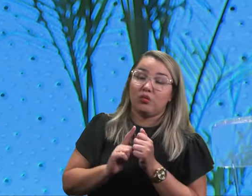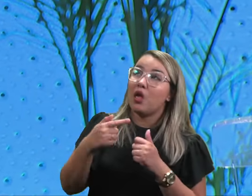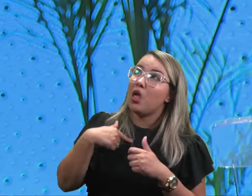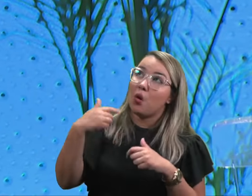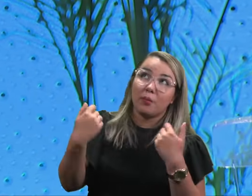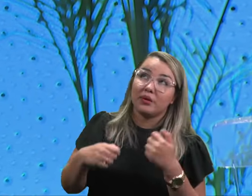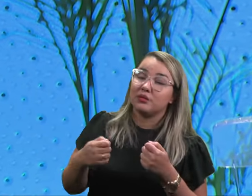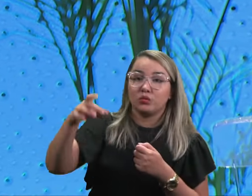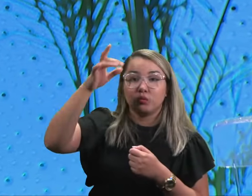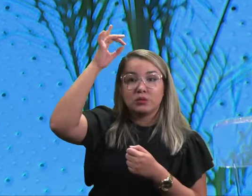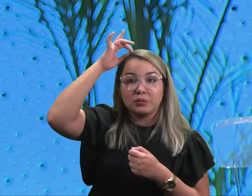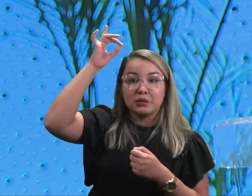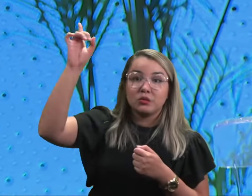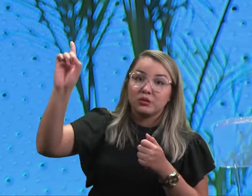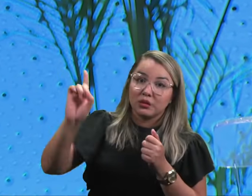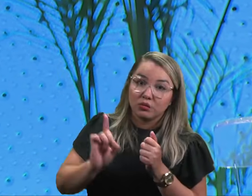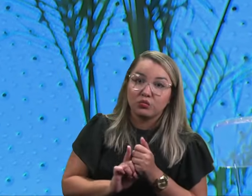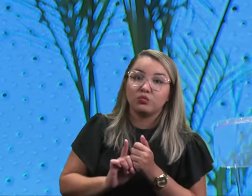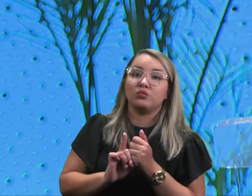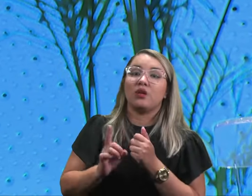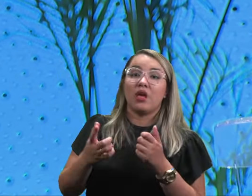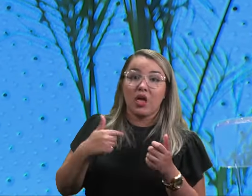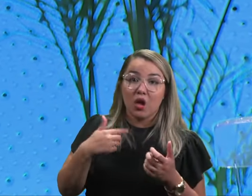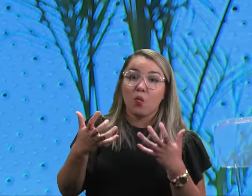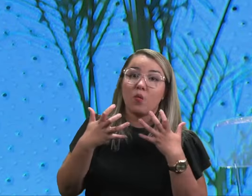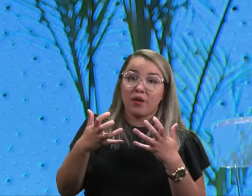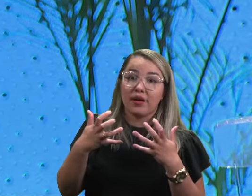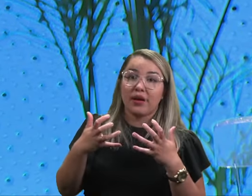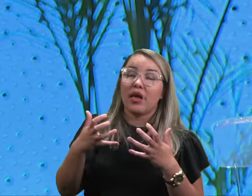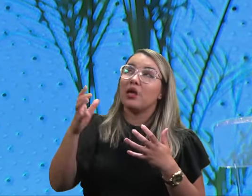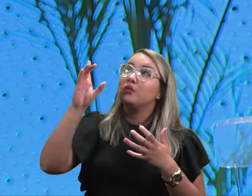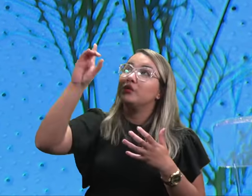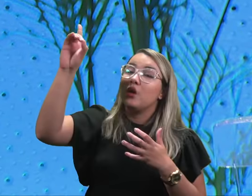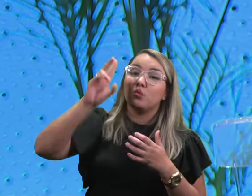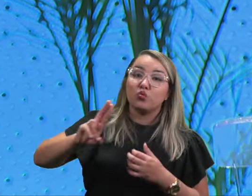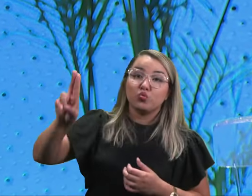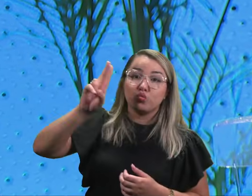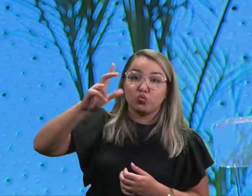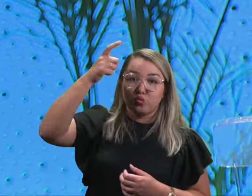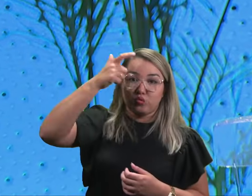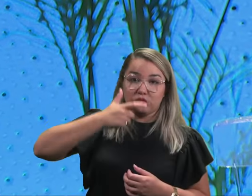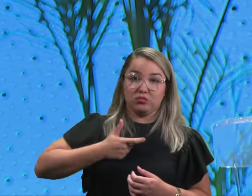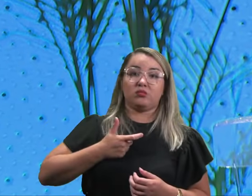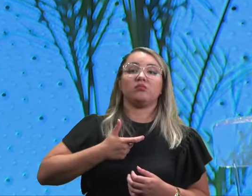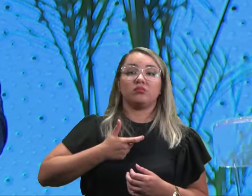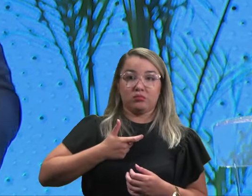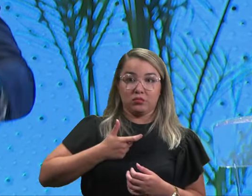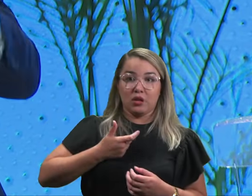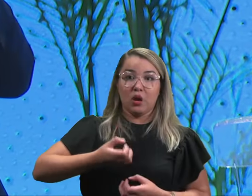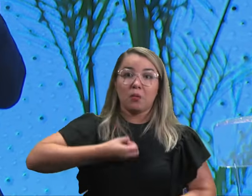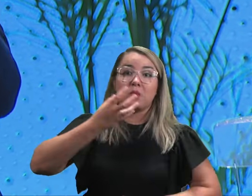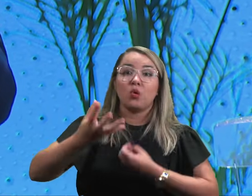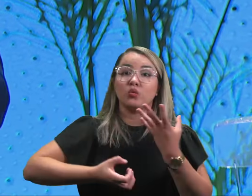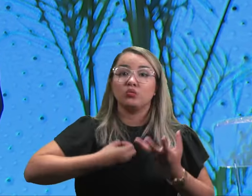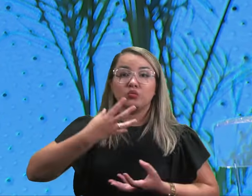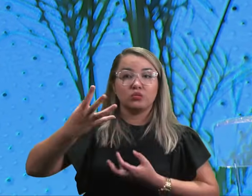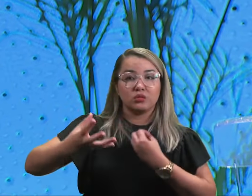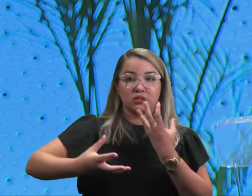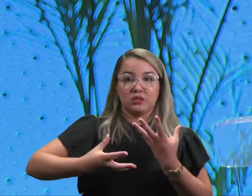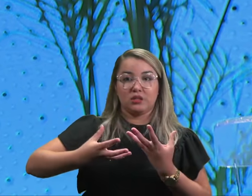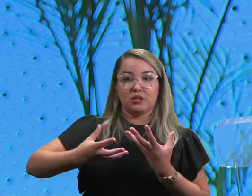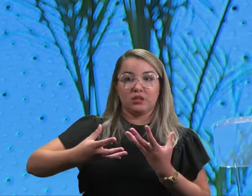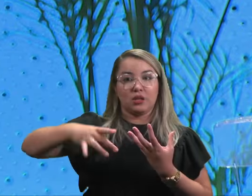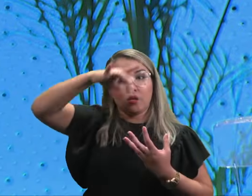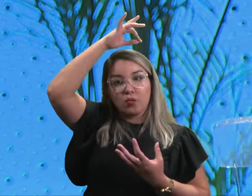Espírito Santo, eu quero ser um instrumento nas tuas mãos, eu quero produzir o fruto e